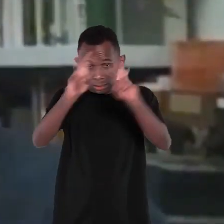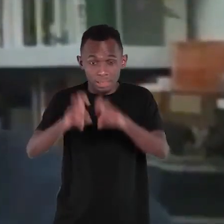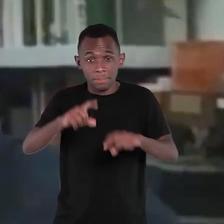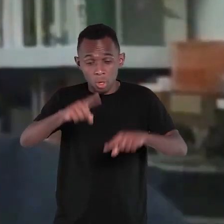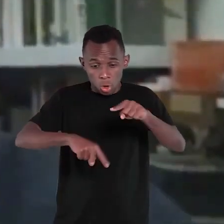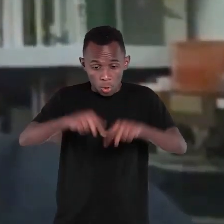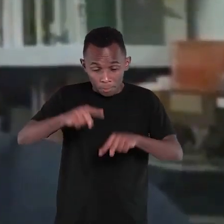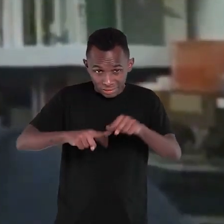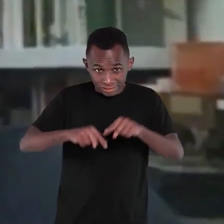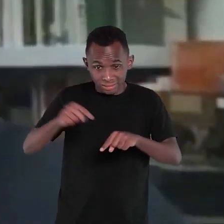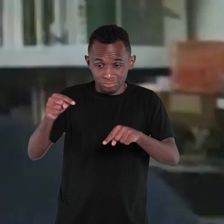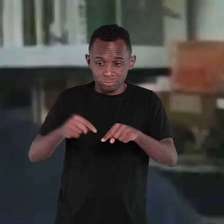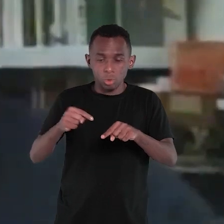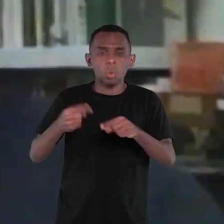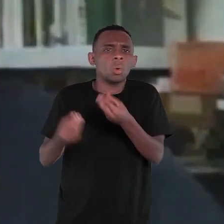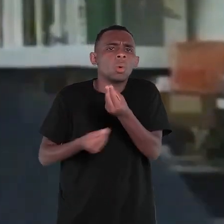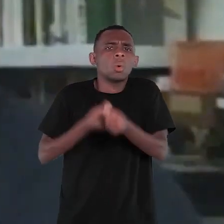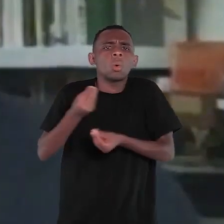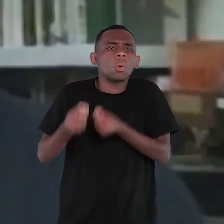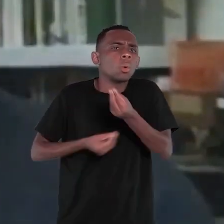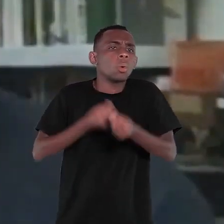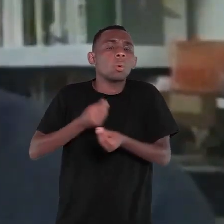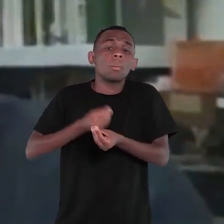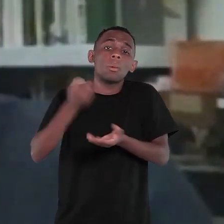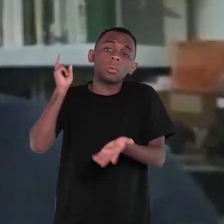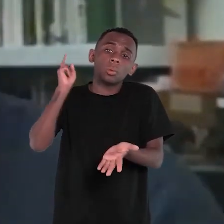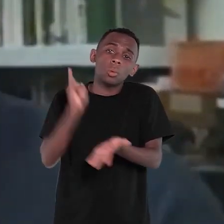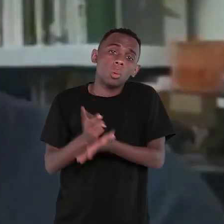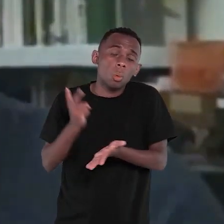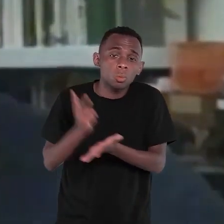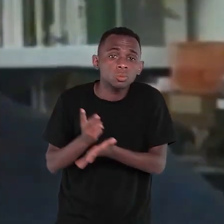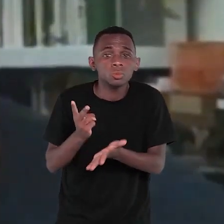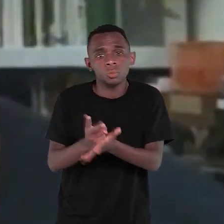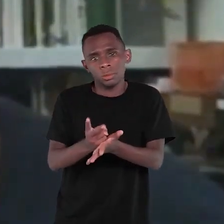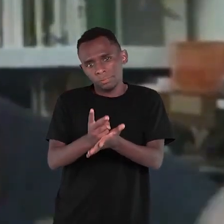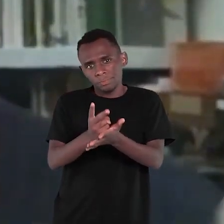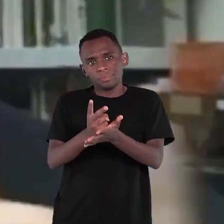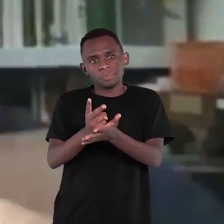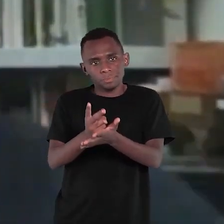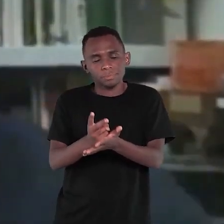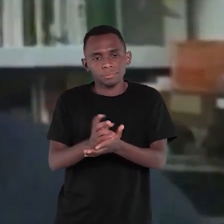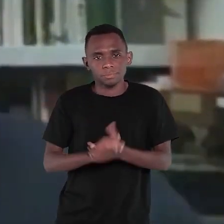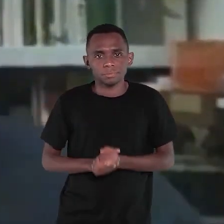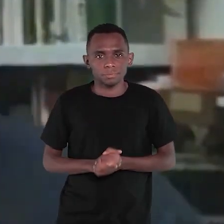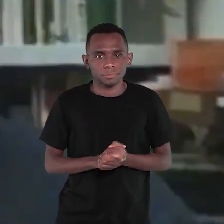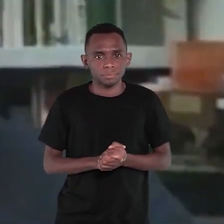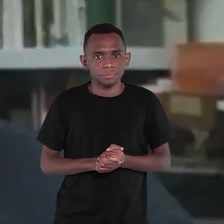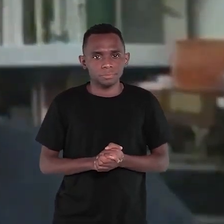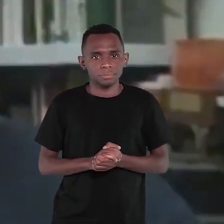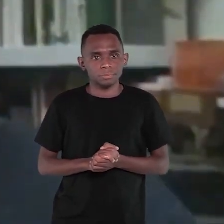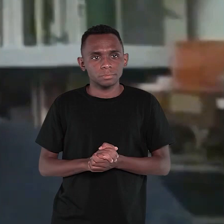dos equipamentos, quer dizer, a grande questão é como você vai se mantendo